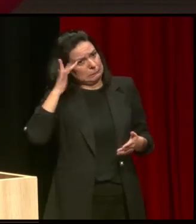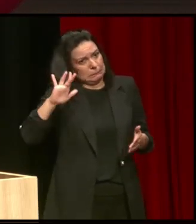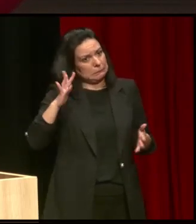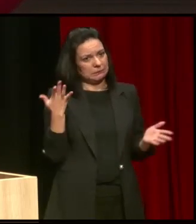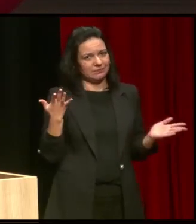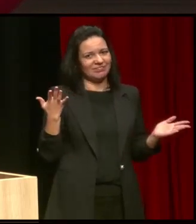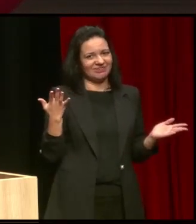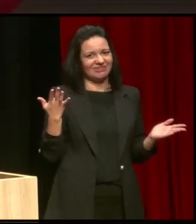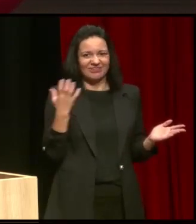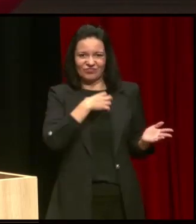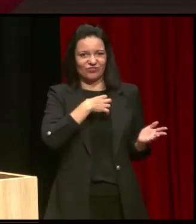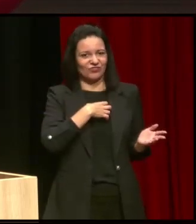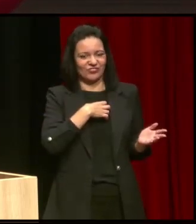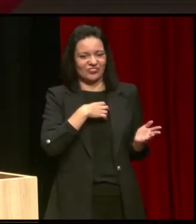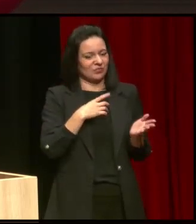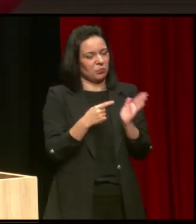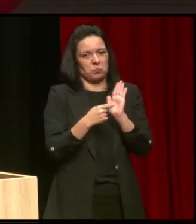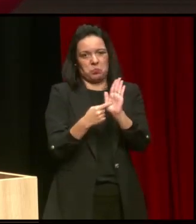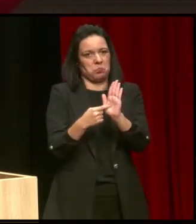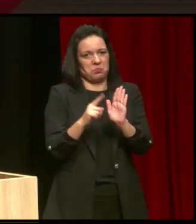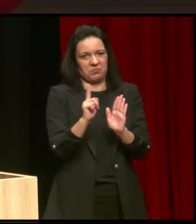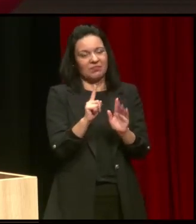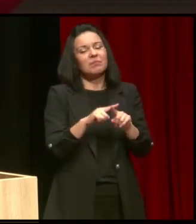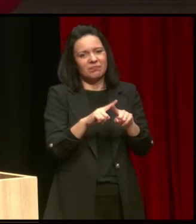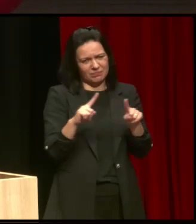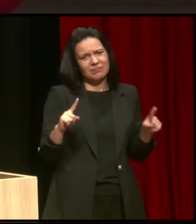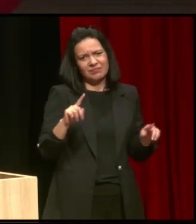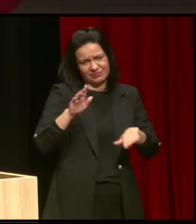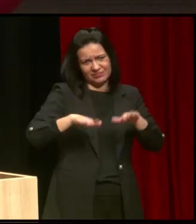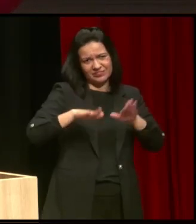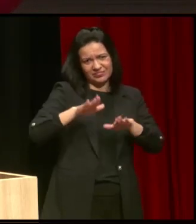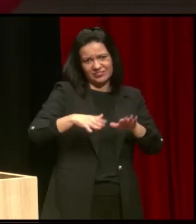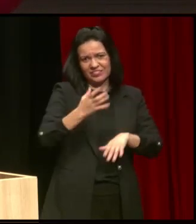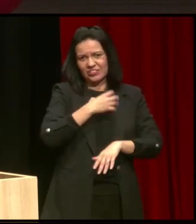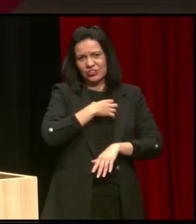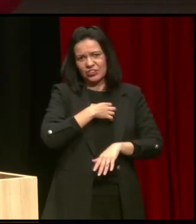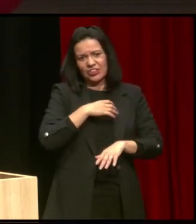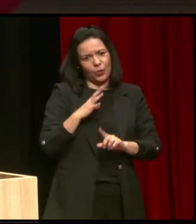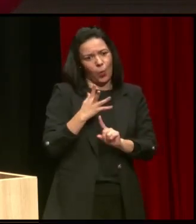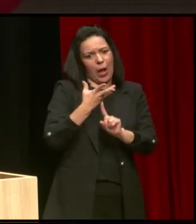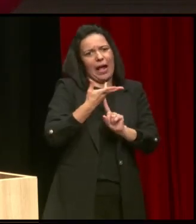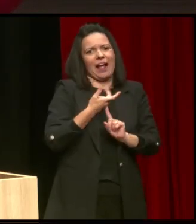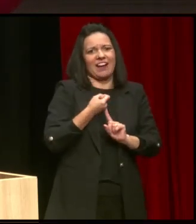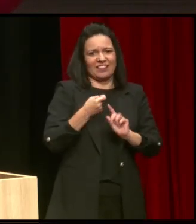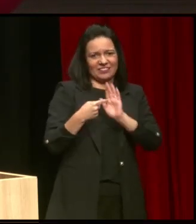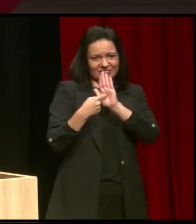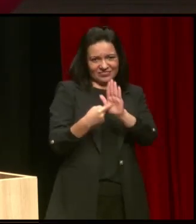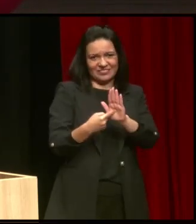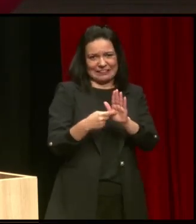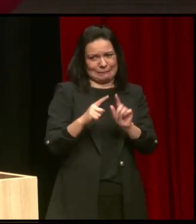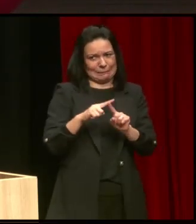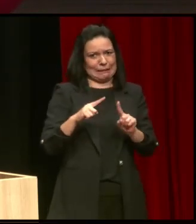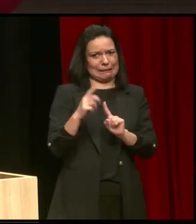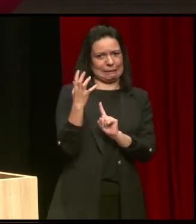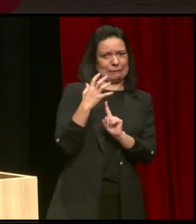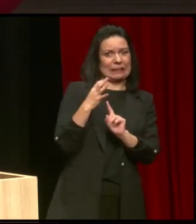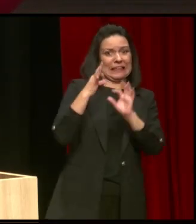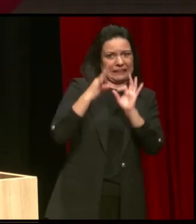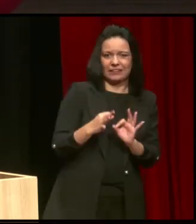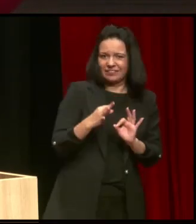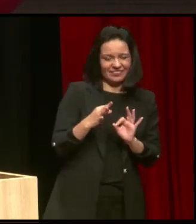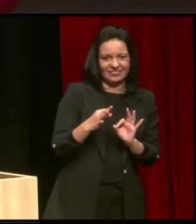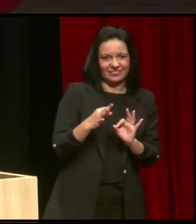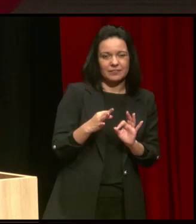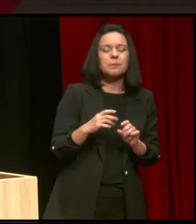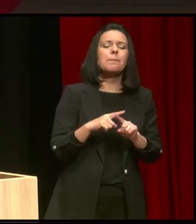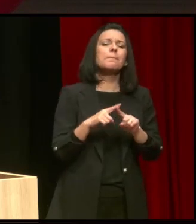hoje, né? Os artistas são muito criativos, mas não deixa o artista influenciar você. Mesma coisa dos três sábios que vieram